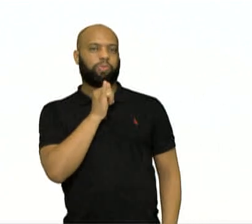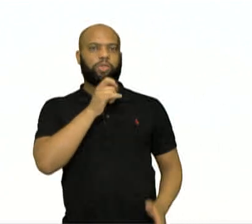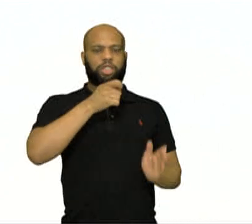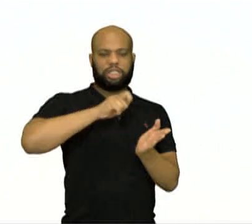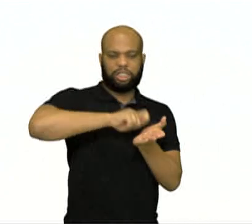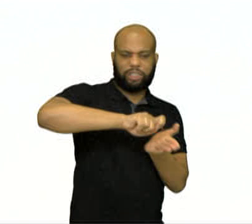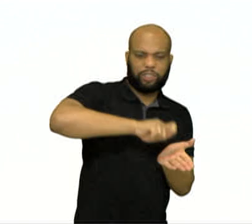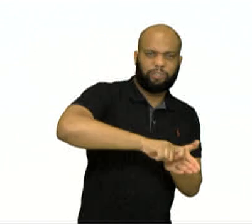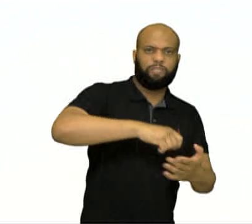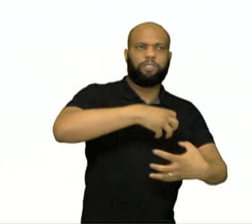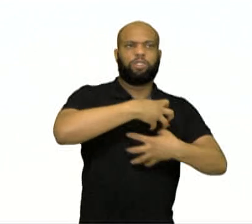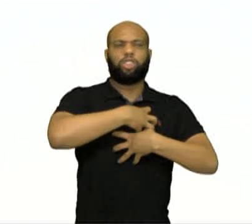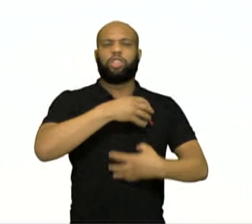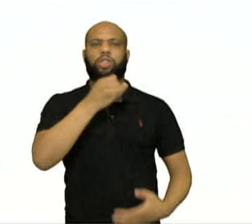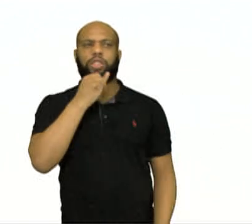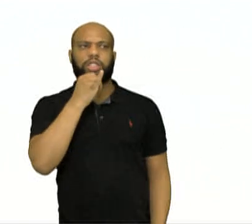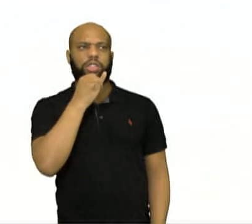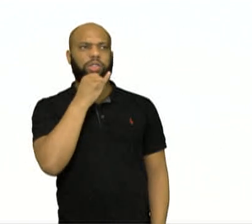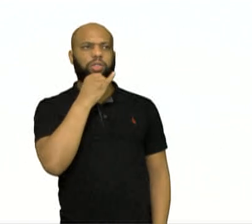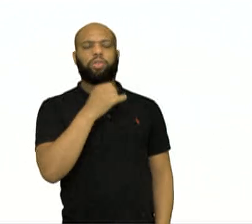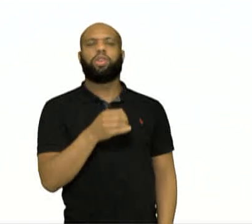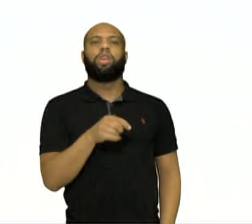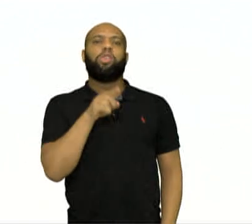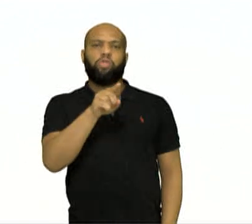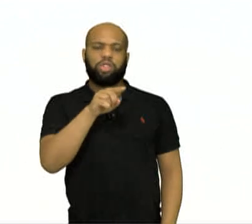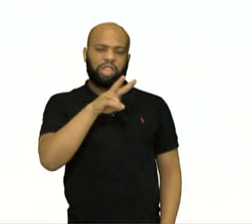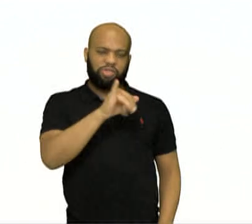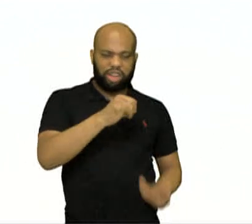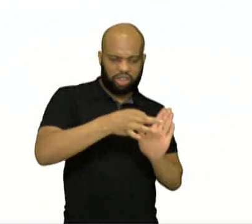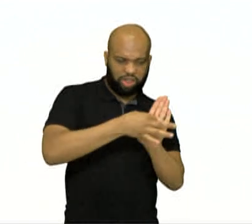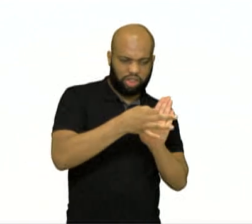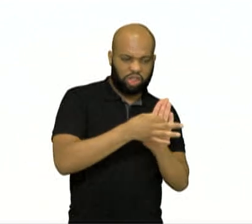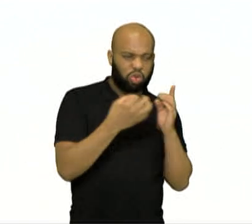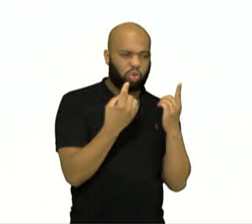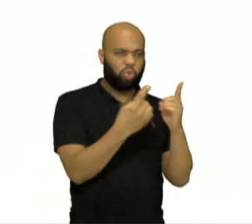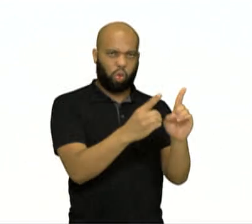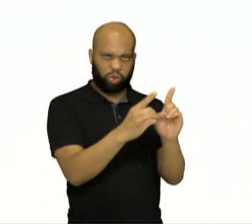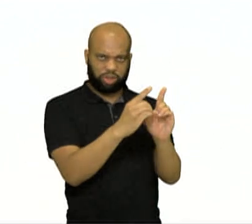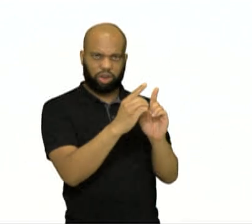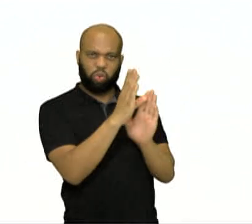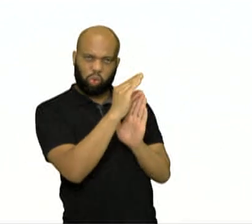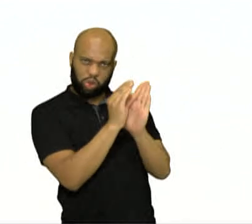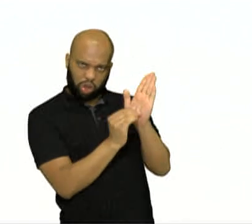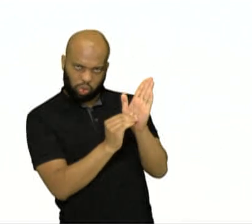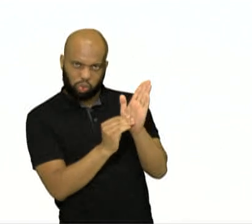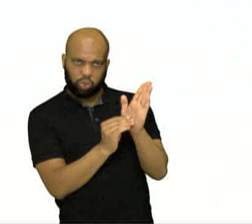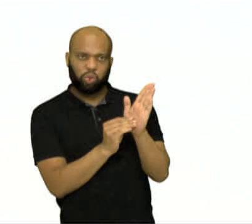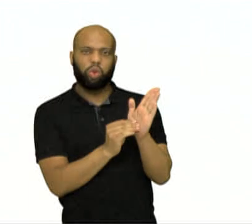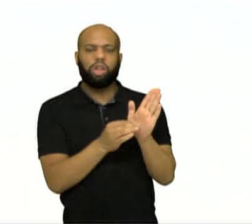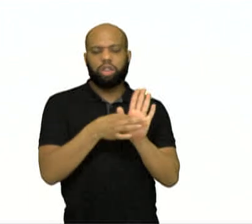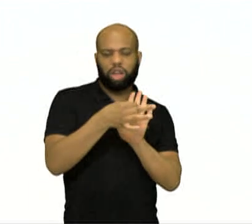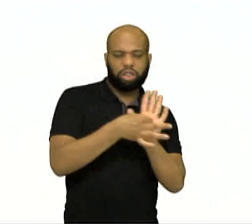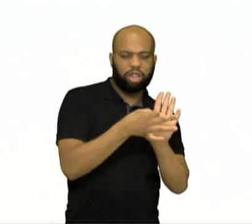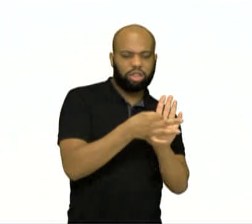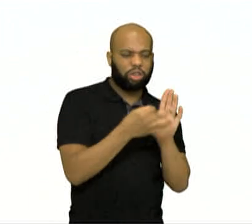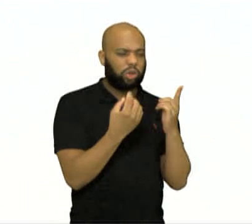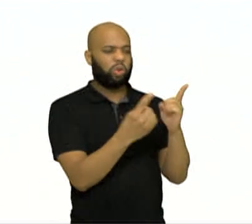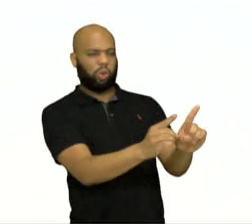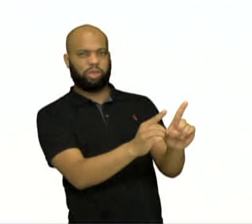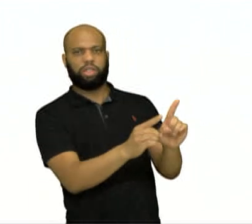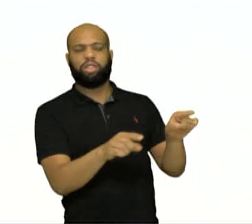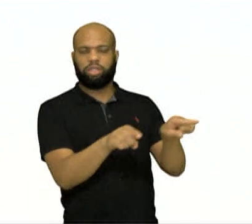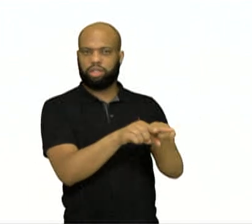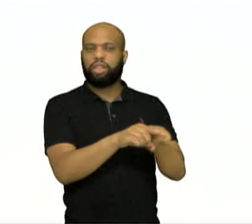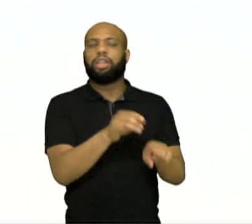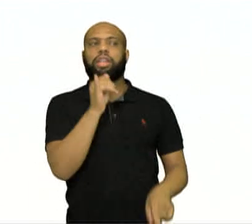escrita. Você não vai fazer uma crítica ao conteúdo do argumento, você não vai criticar o argumento do outro, fazer o contra-argumento em relação